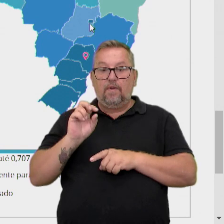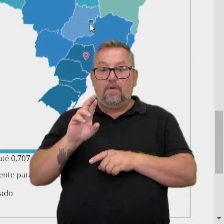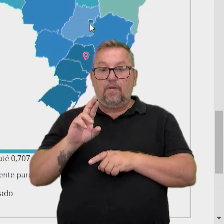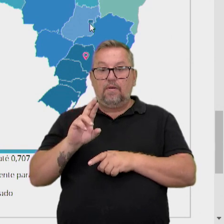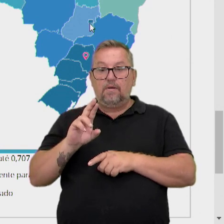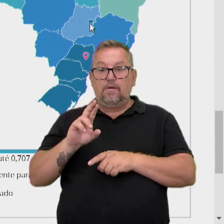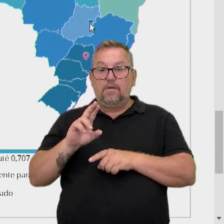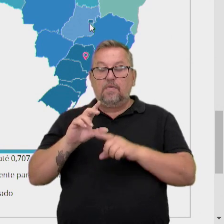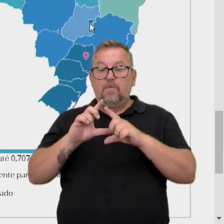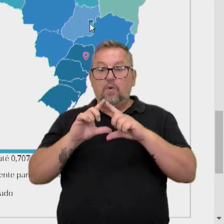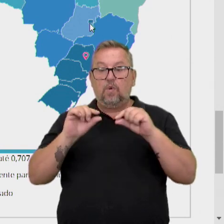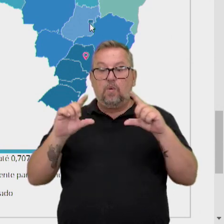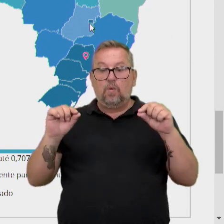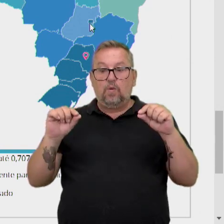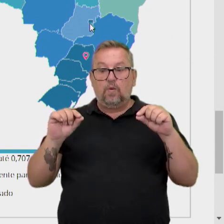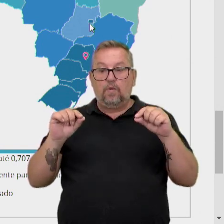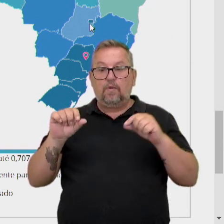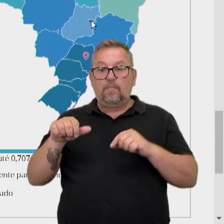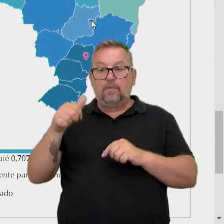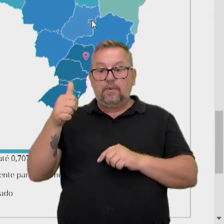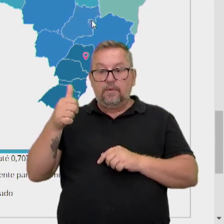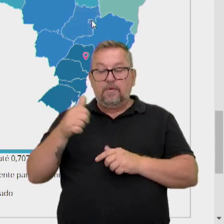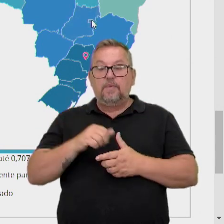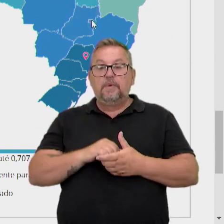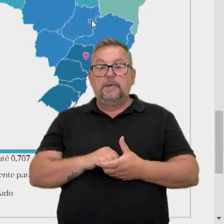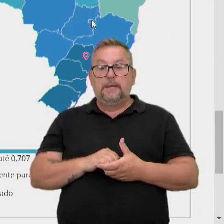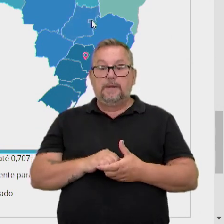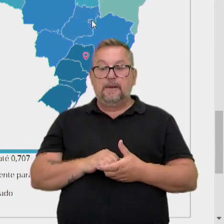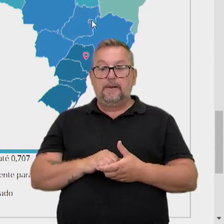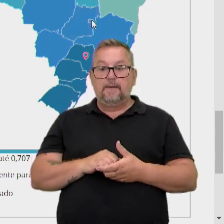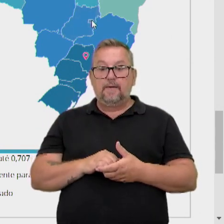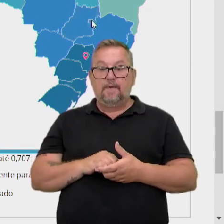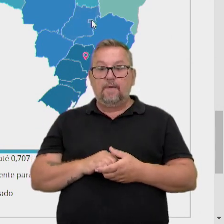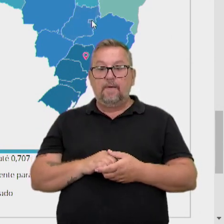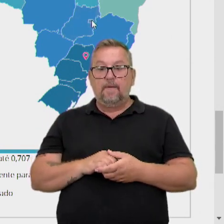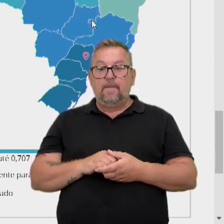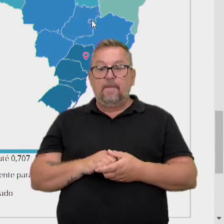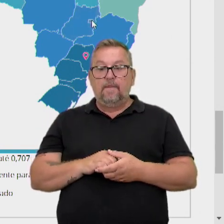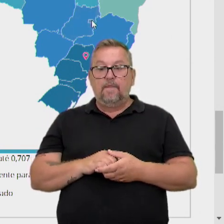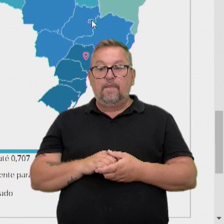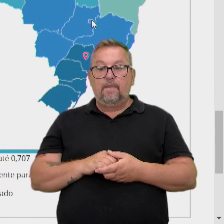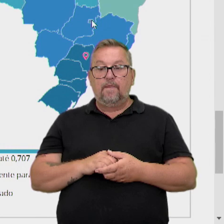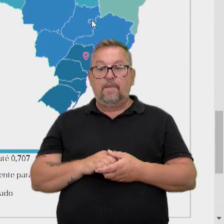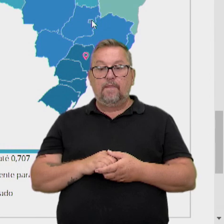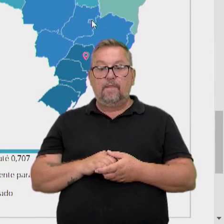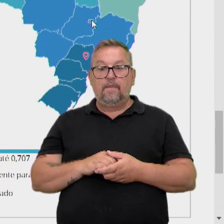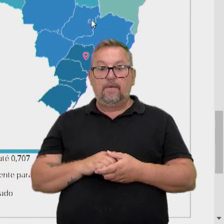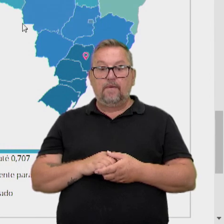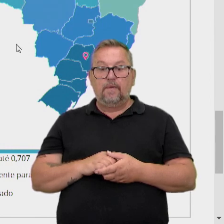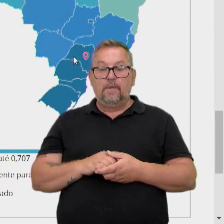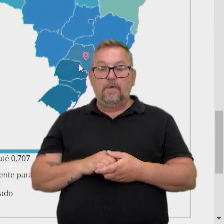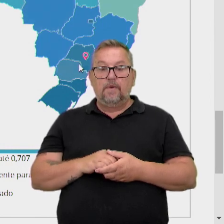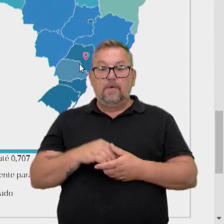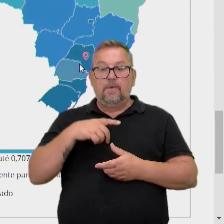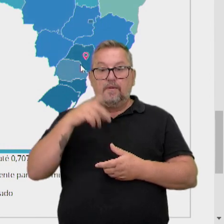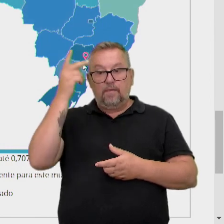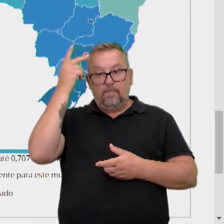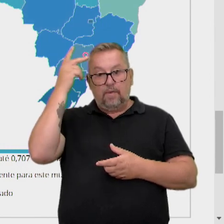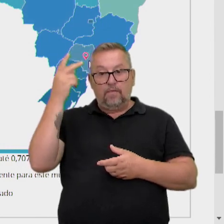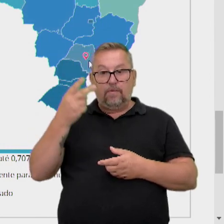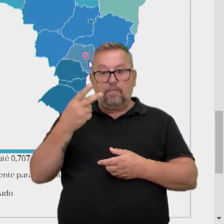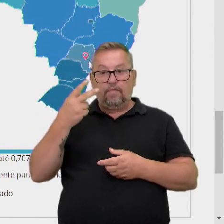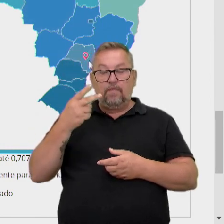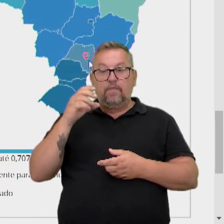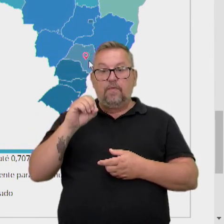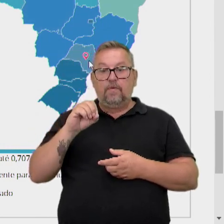o Distrito Federal também está em primeiro aqui, se a gente for considerar só o Distrito Federal, 0,824. E São Paulo aparece em segundo